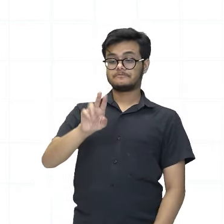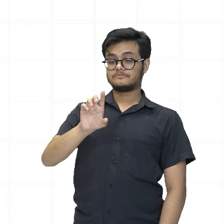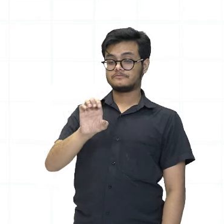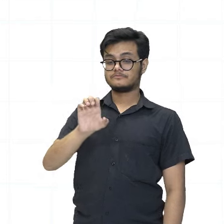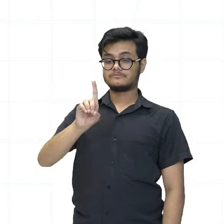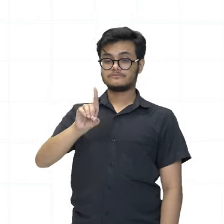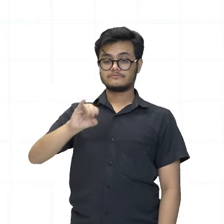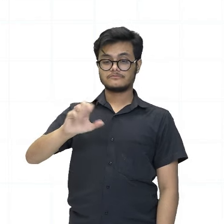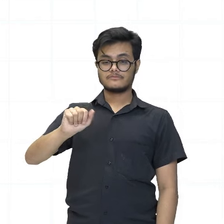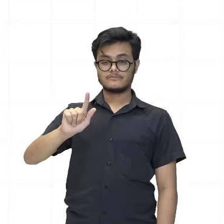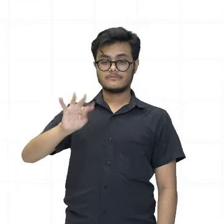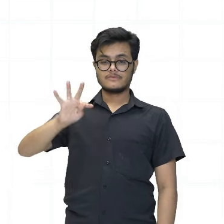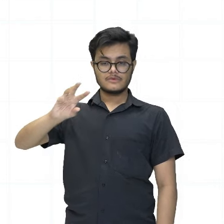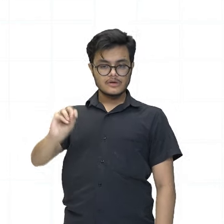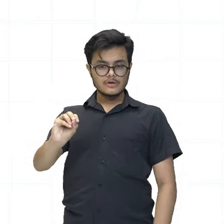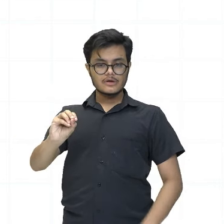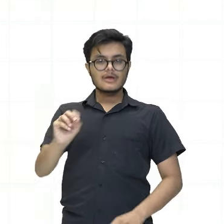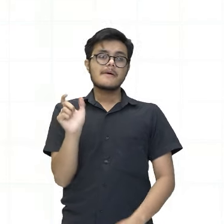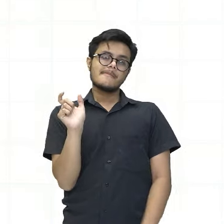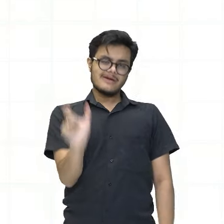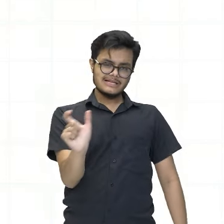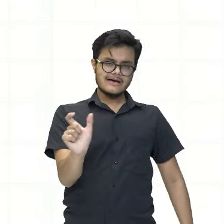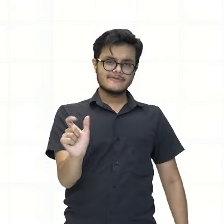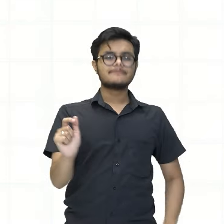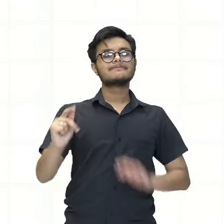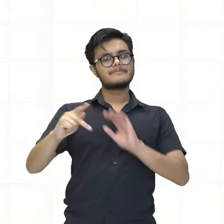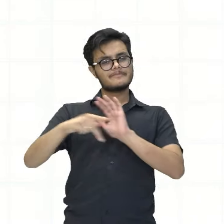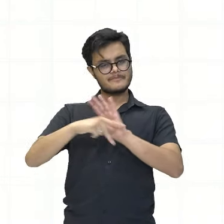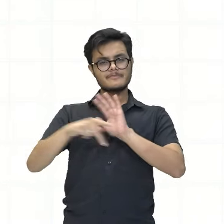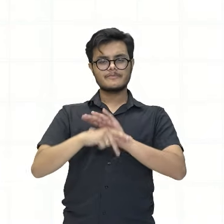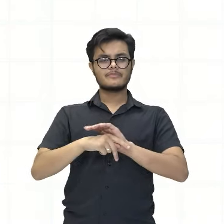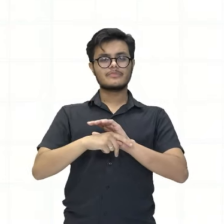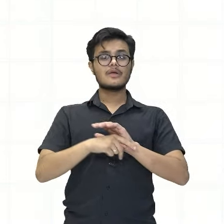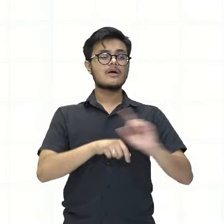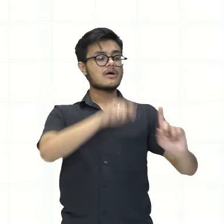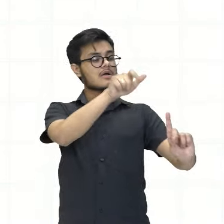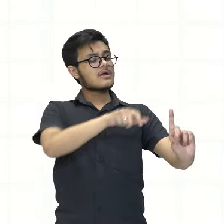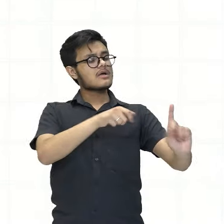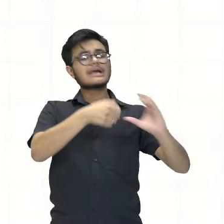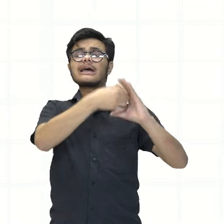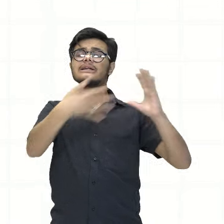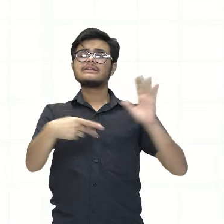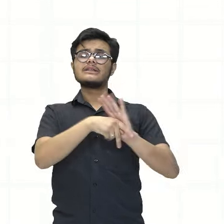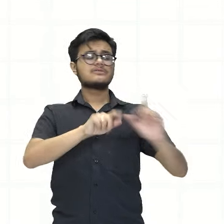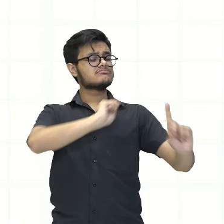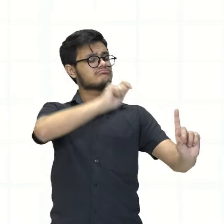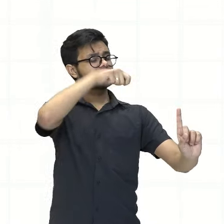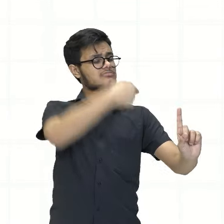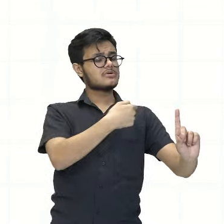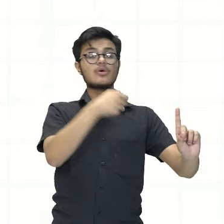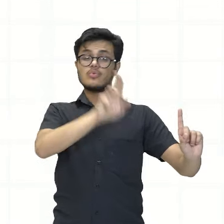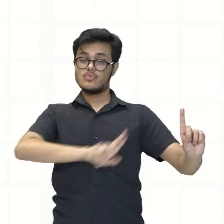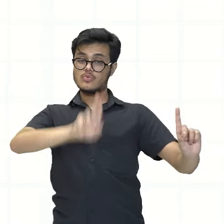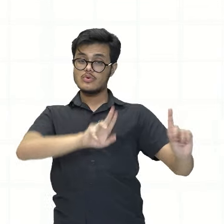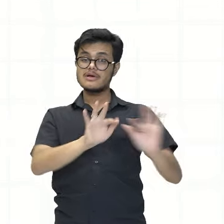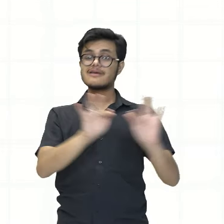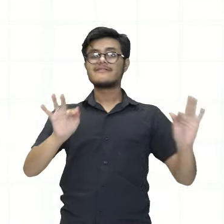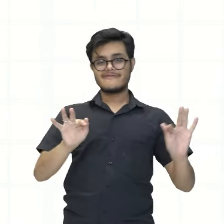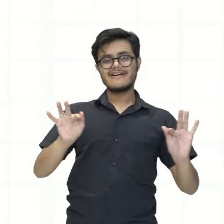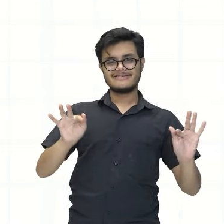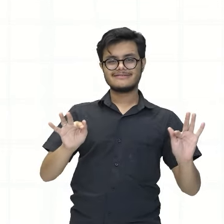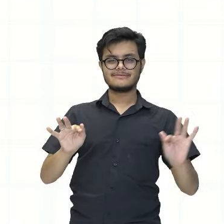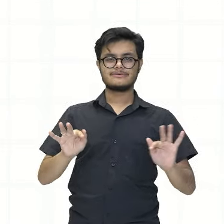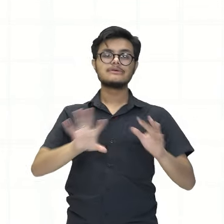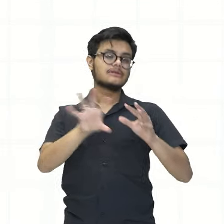é dado a palavra que atribui essa característica ou o estado do sujeito essa situação do verbo de ligação e do